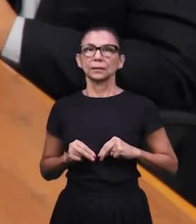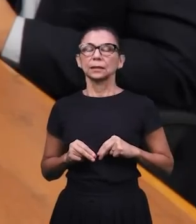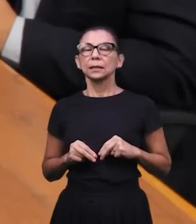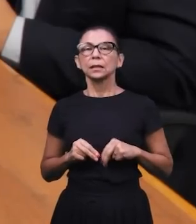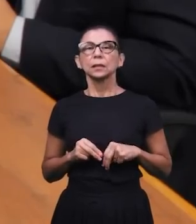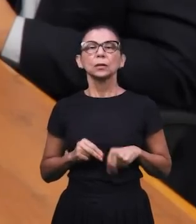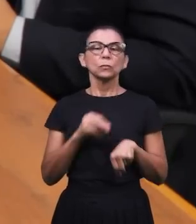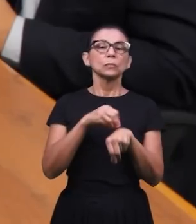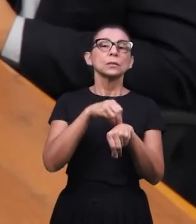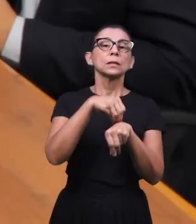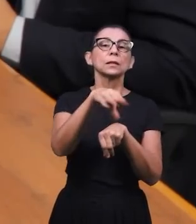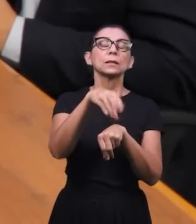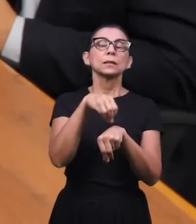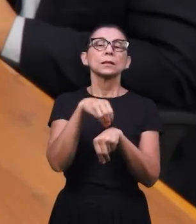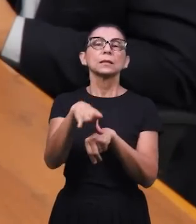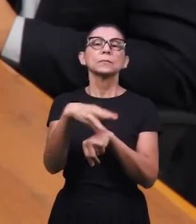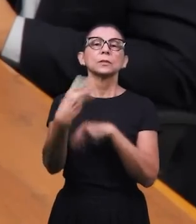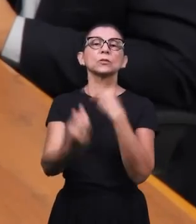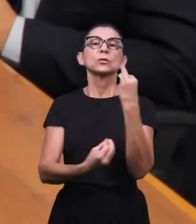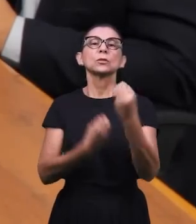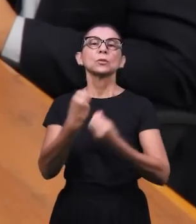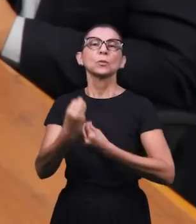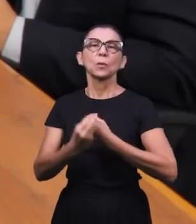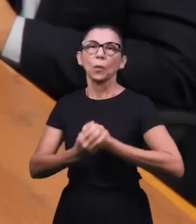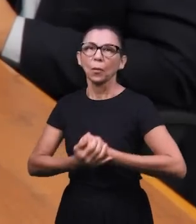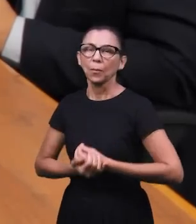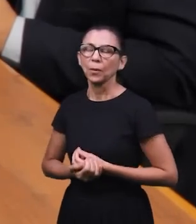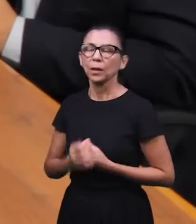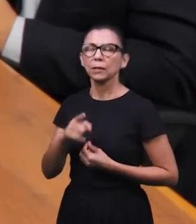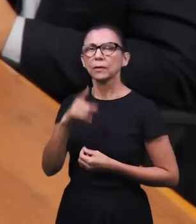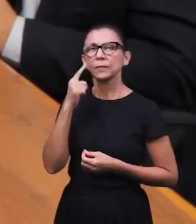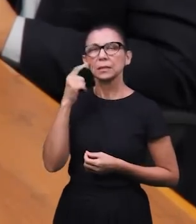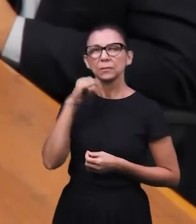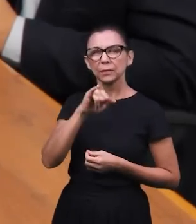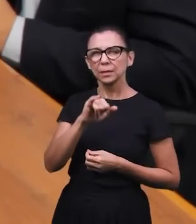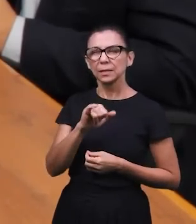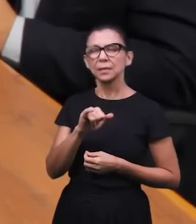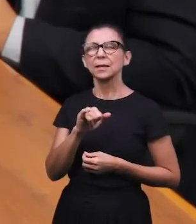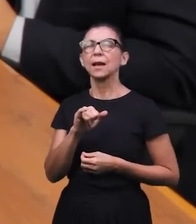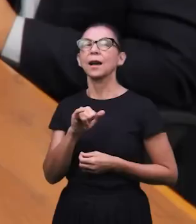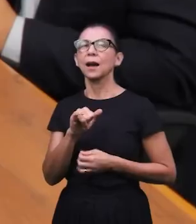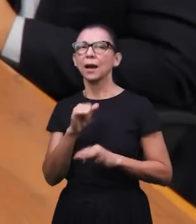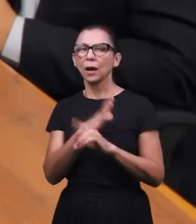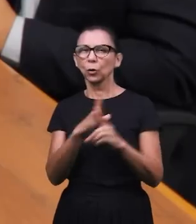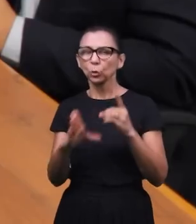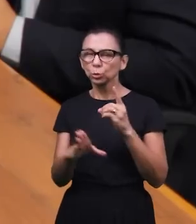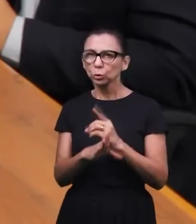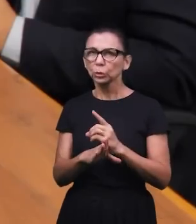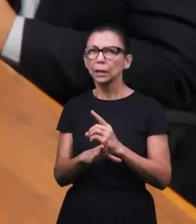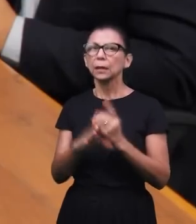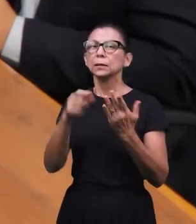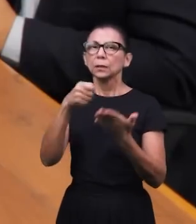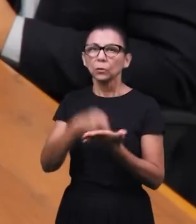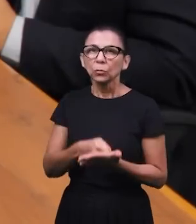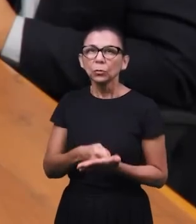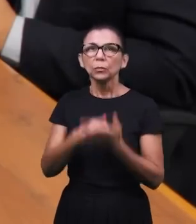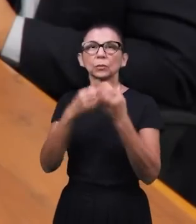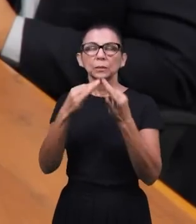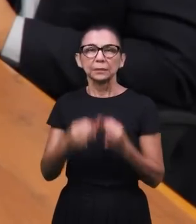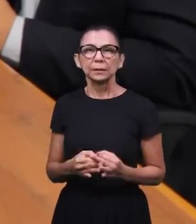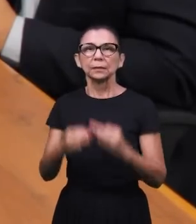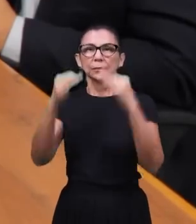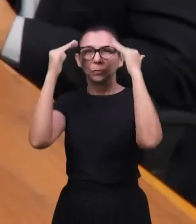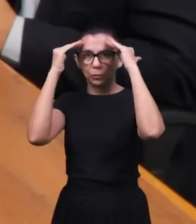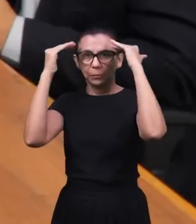esse vosso, ele vai observar se você faz o culto no lar, se você vive realmente a obra. Ele está observando, se você